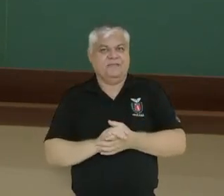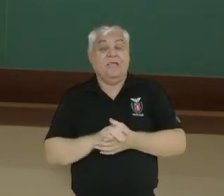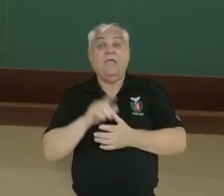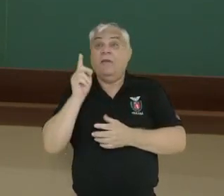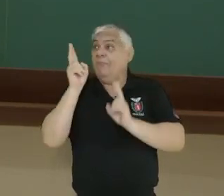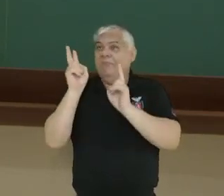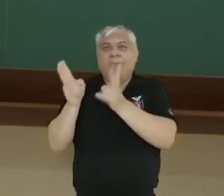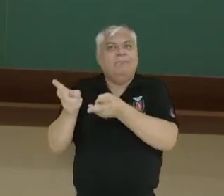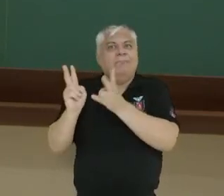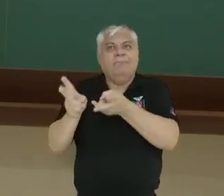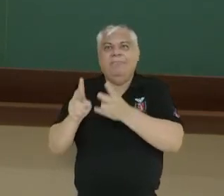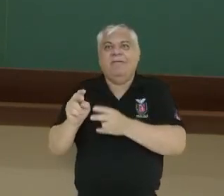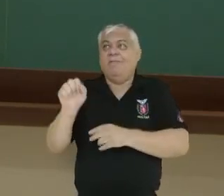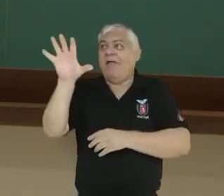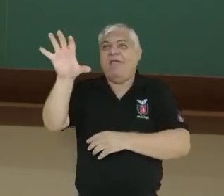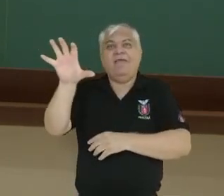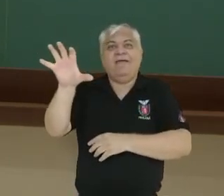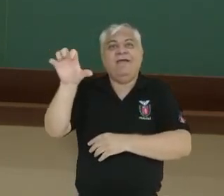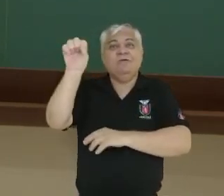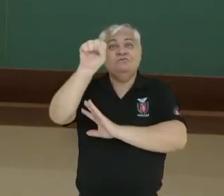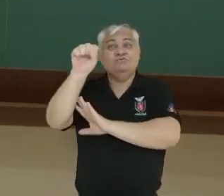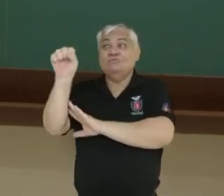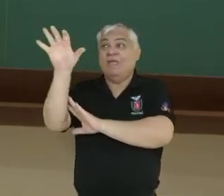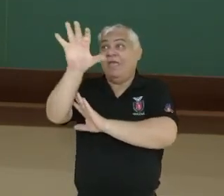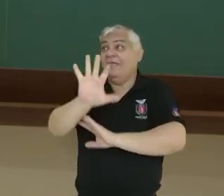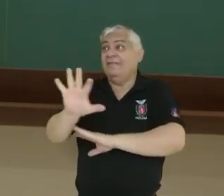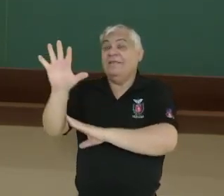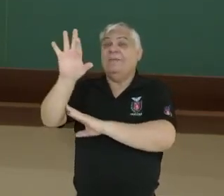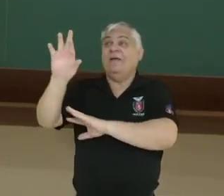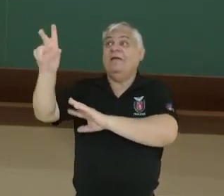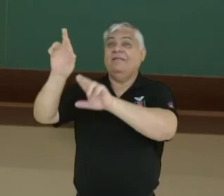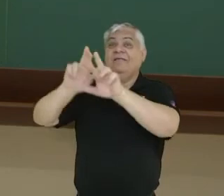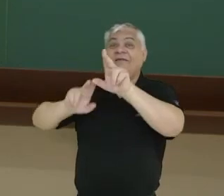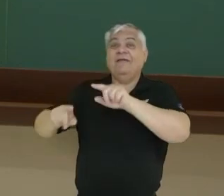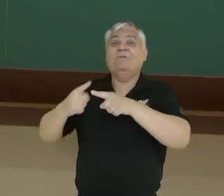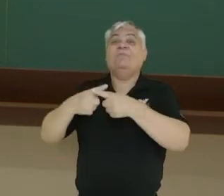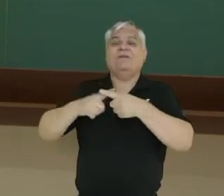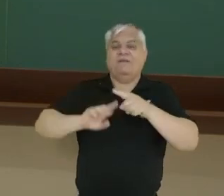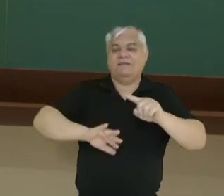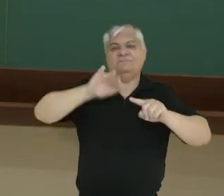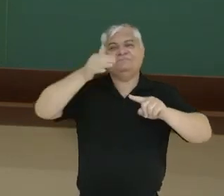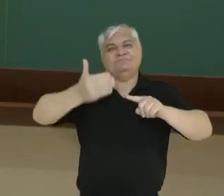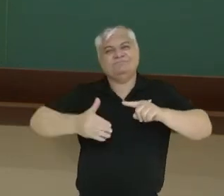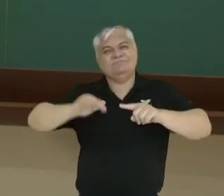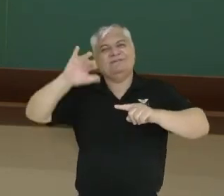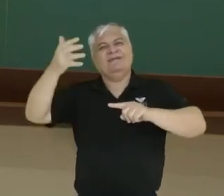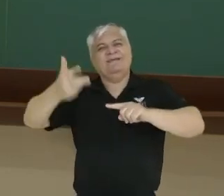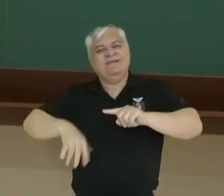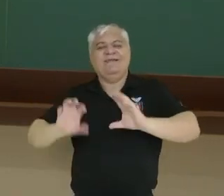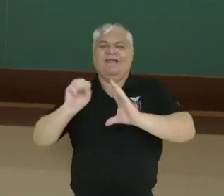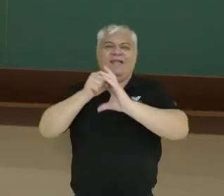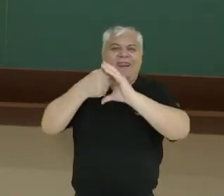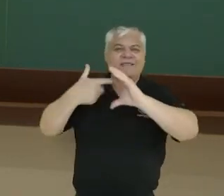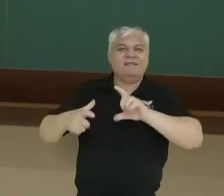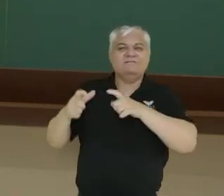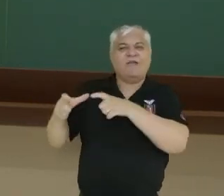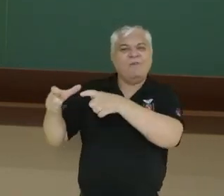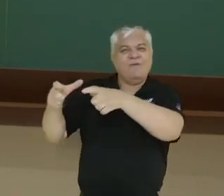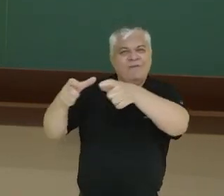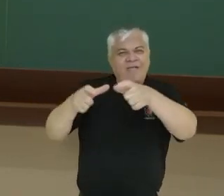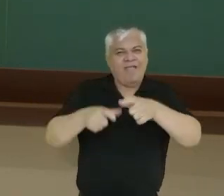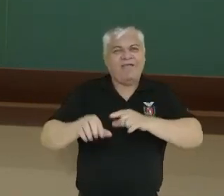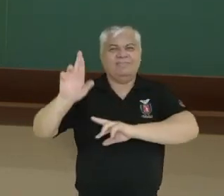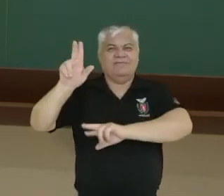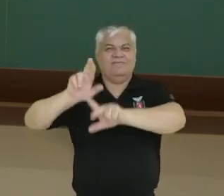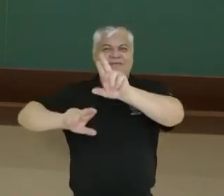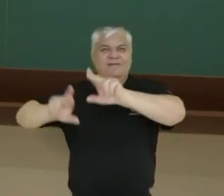região do Brasil? Sim, mas existem diferenças no relevo, nas características ali que vão diferenciar o tipo de clima,